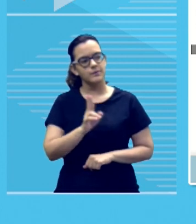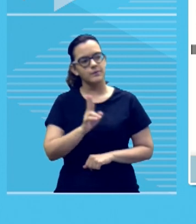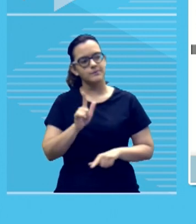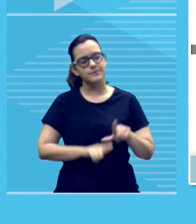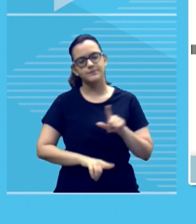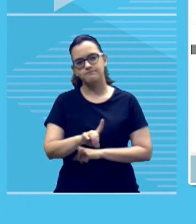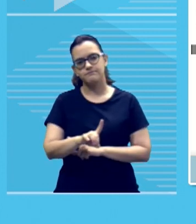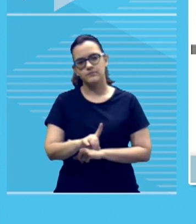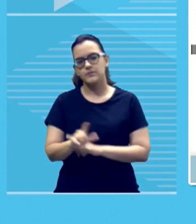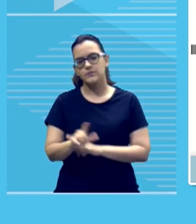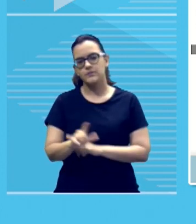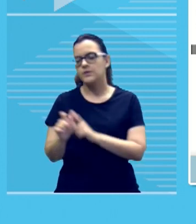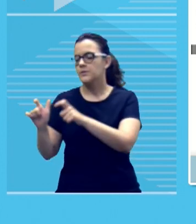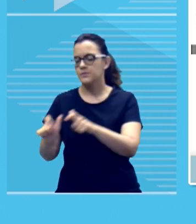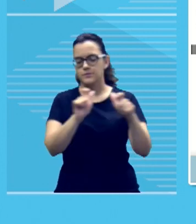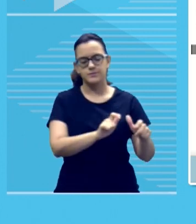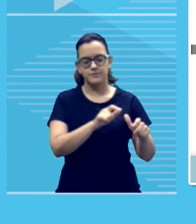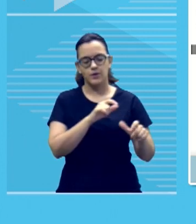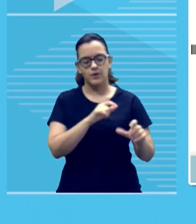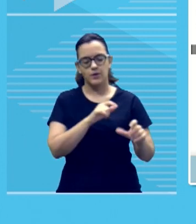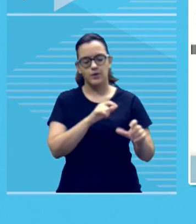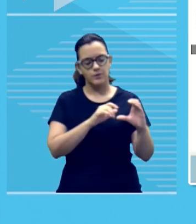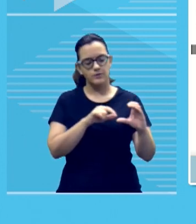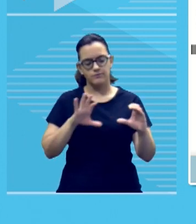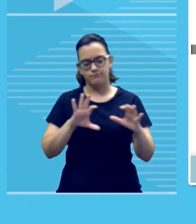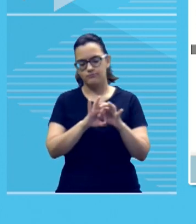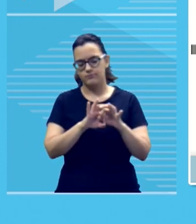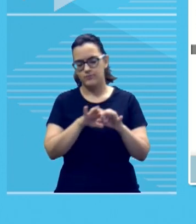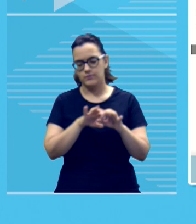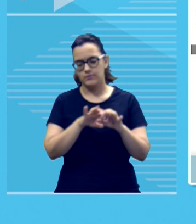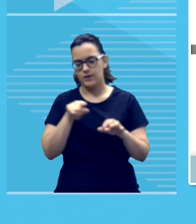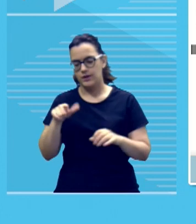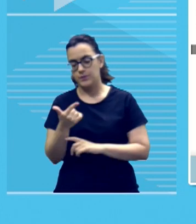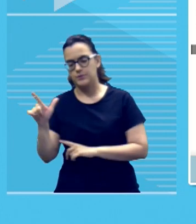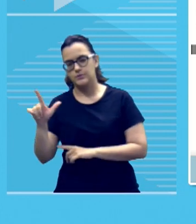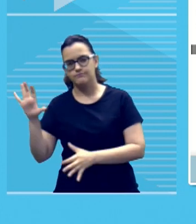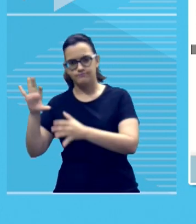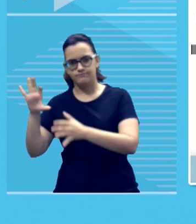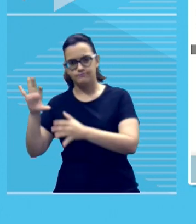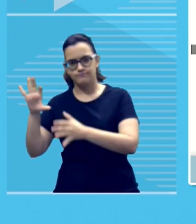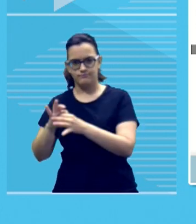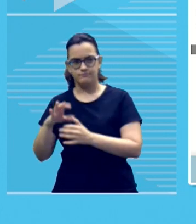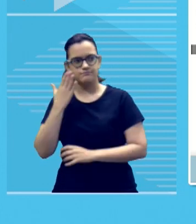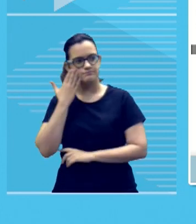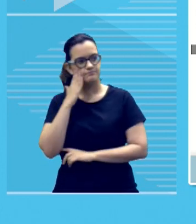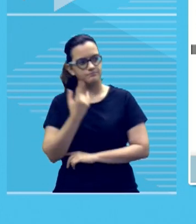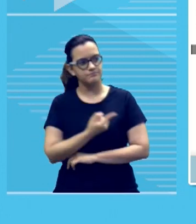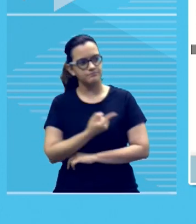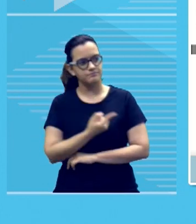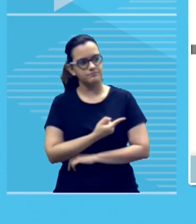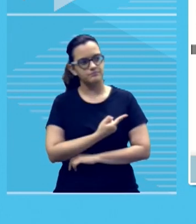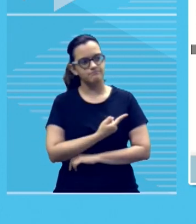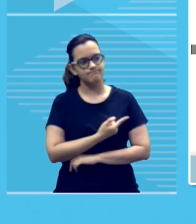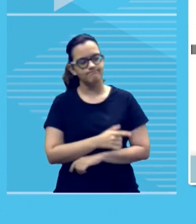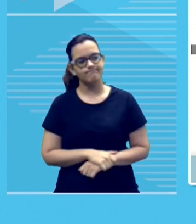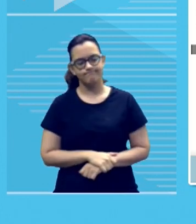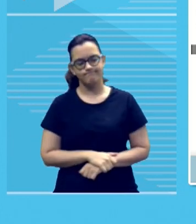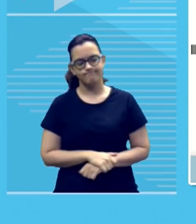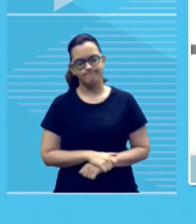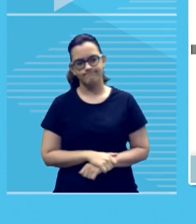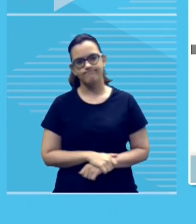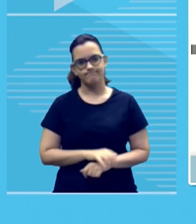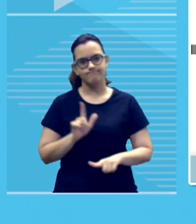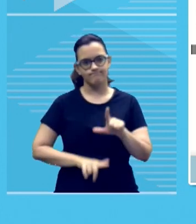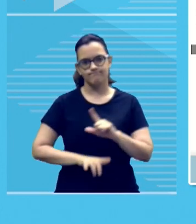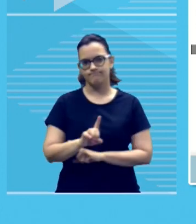é a única coisa que está sendo alterada aí ó tá é a única coisa é a posição da dupla então só pode ser